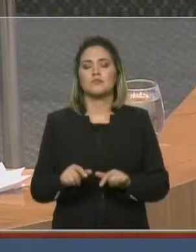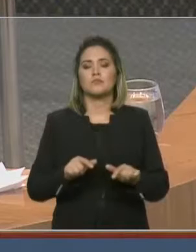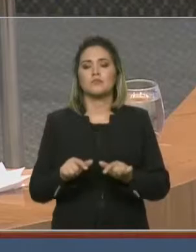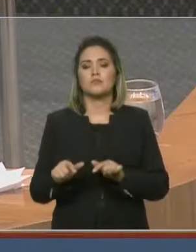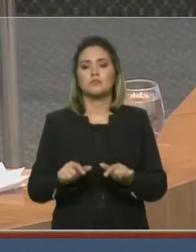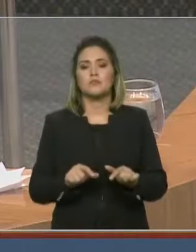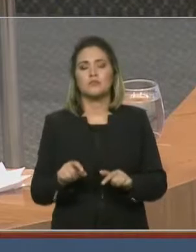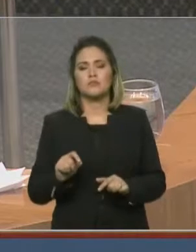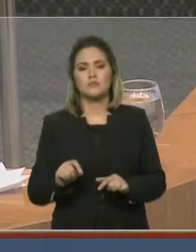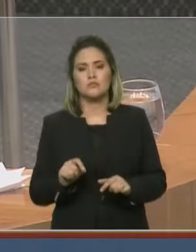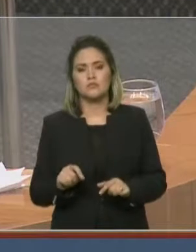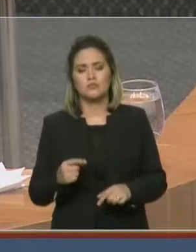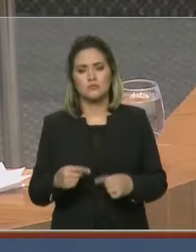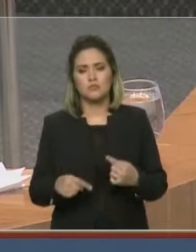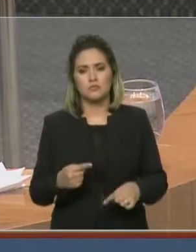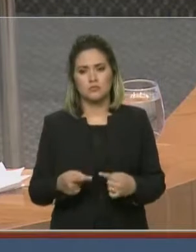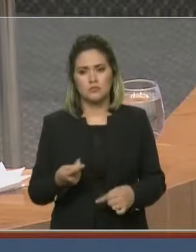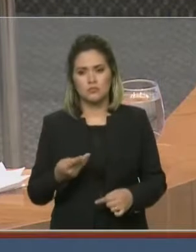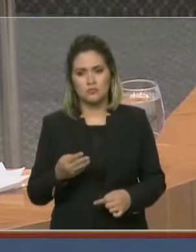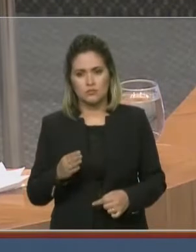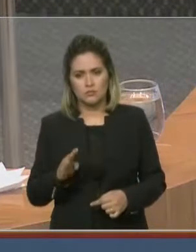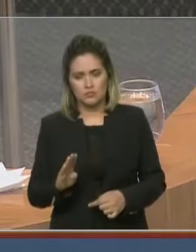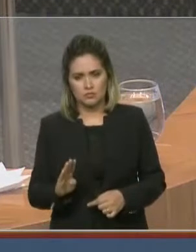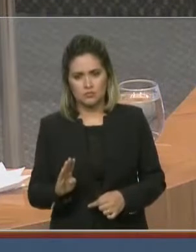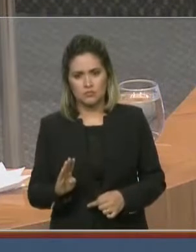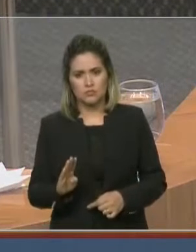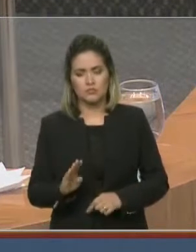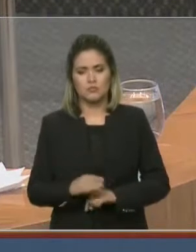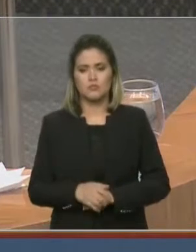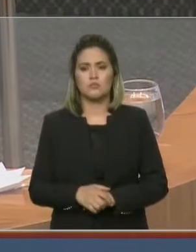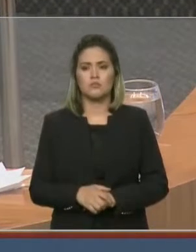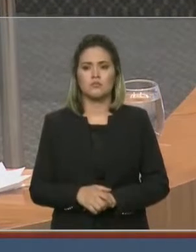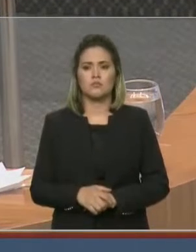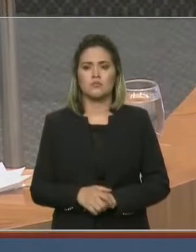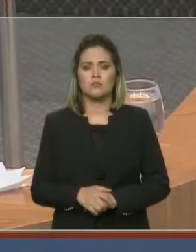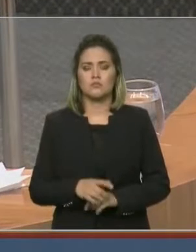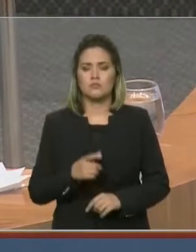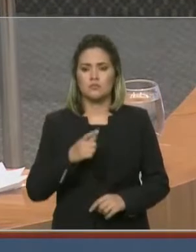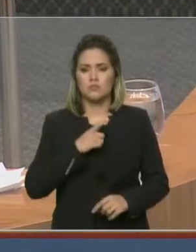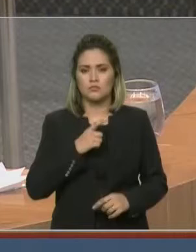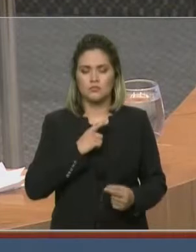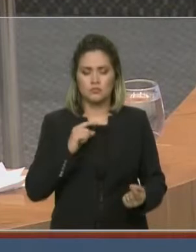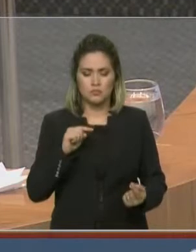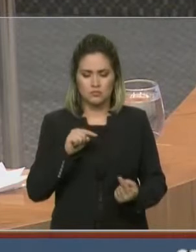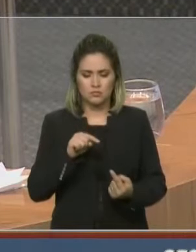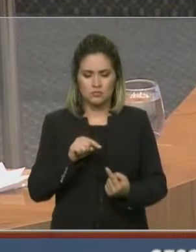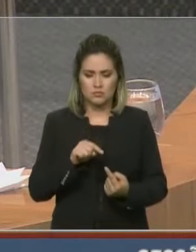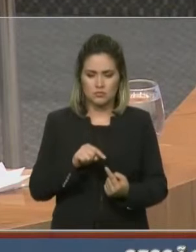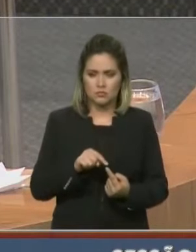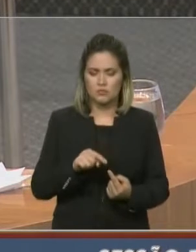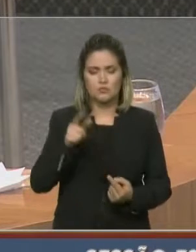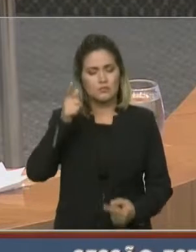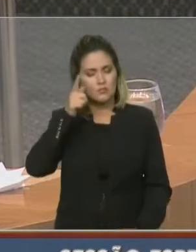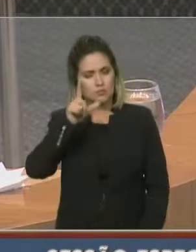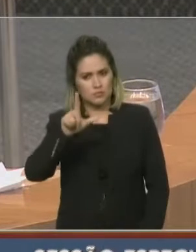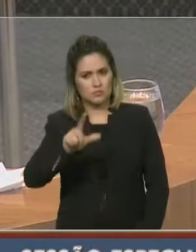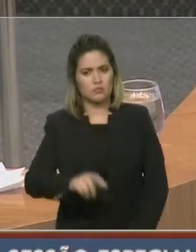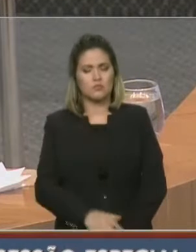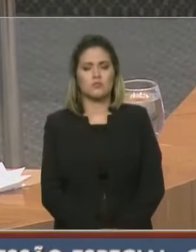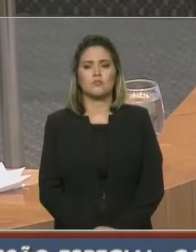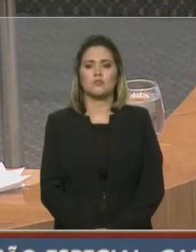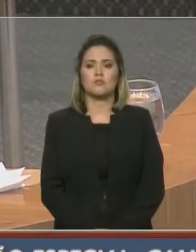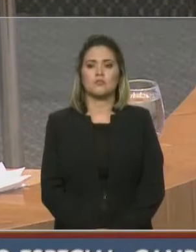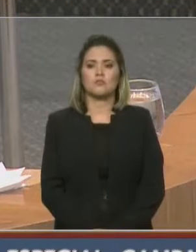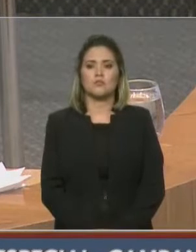políticas públicas se consolidam. Esse é o papel da política pública dos Estados,